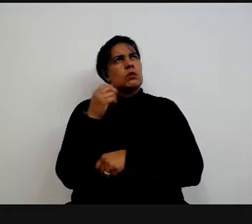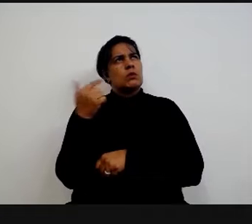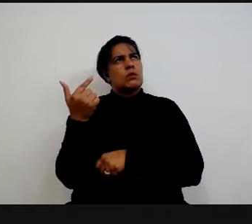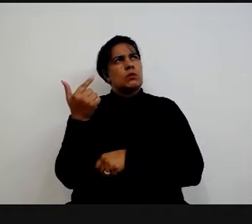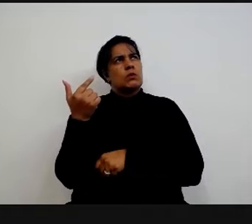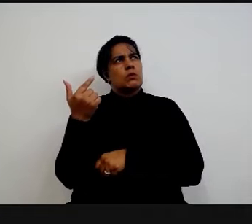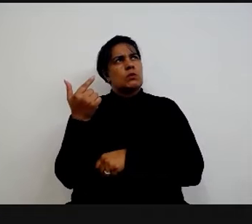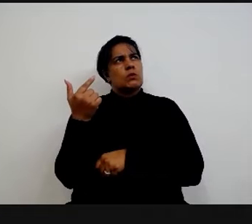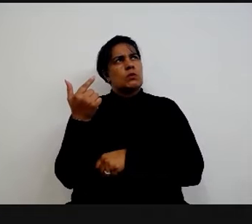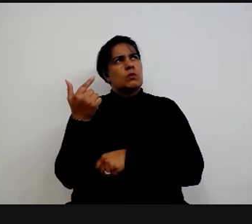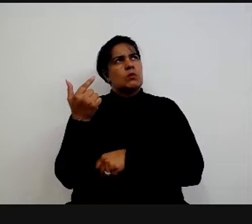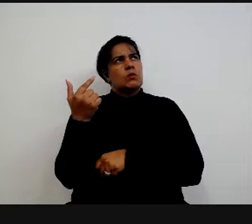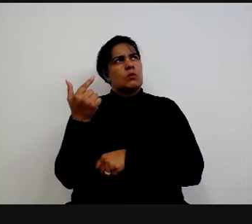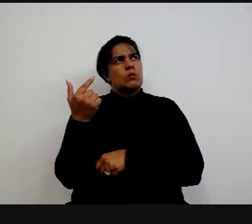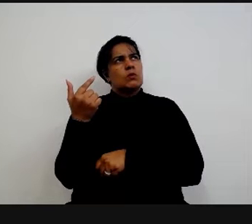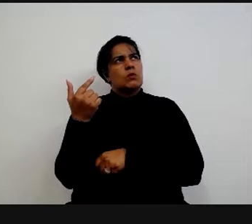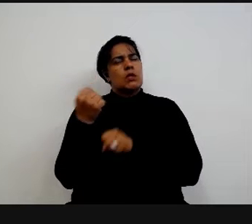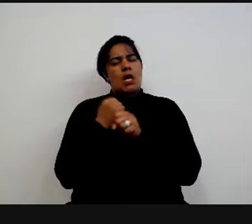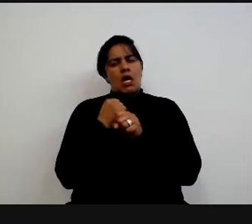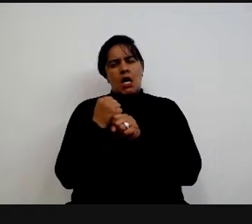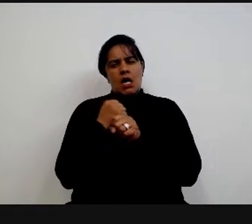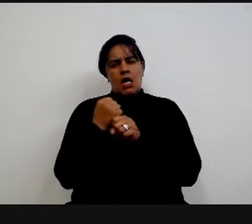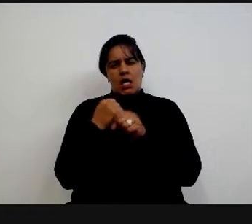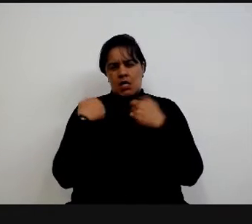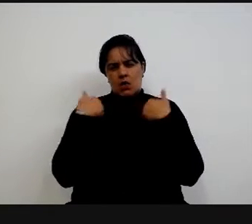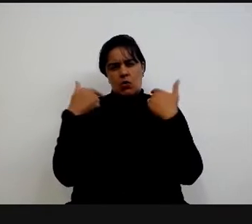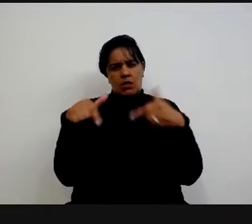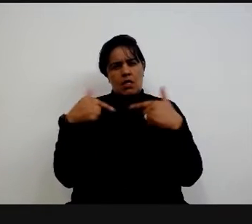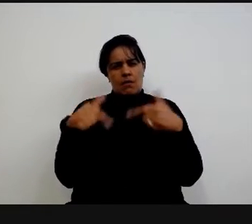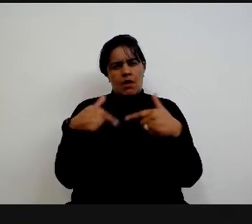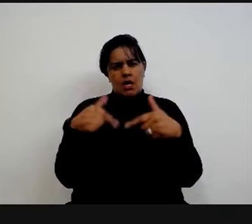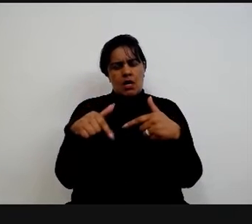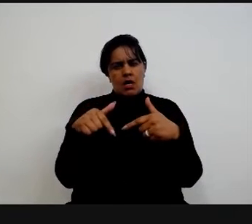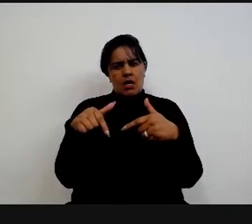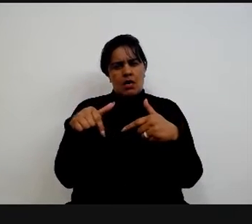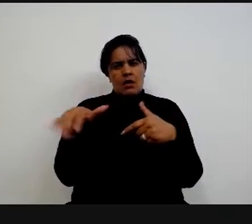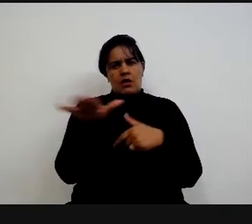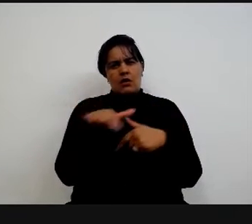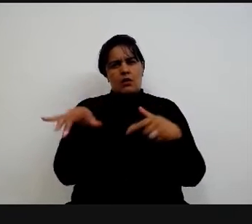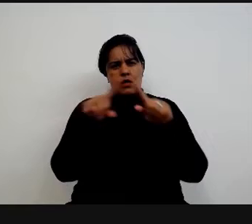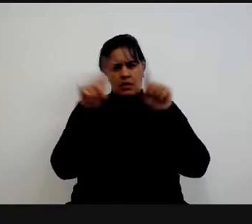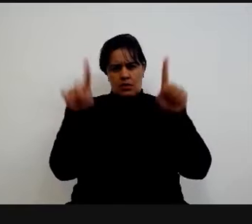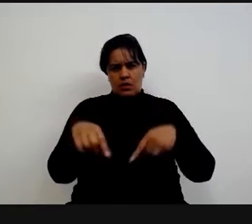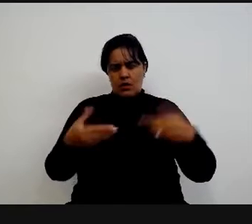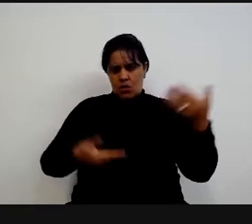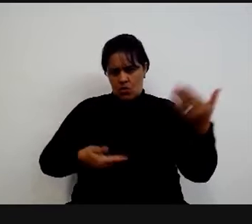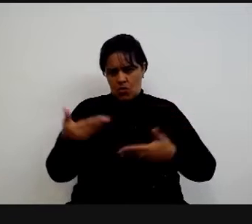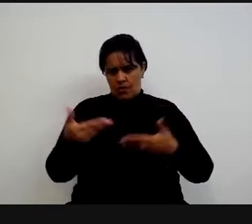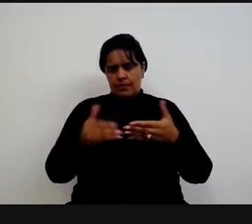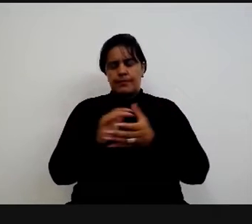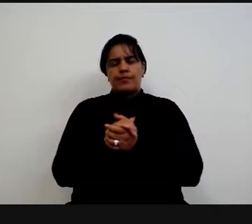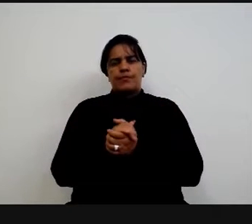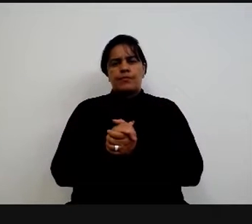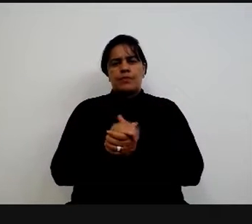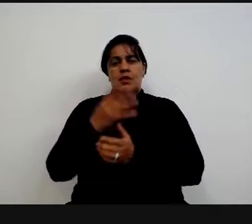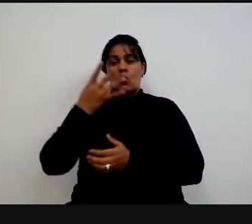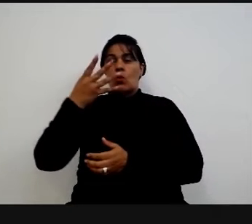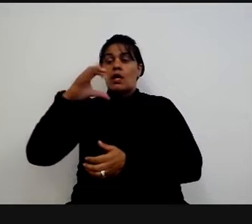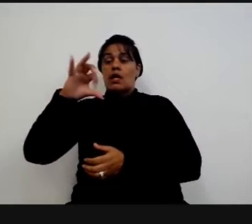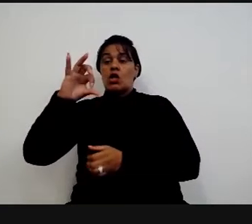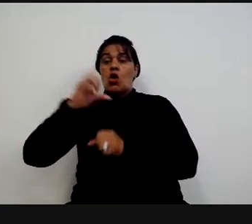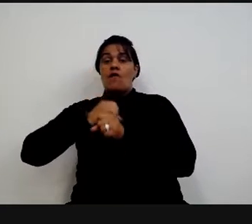anos de atividade no serviço público e 49 anos de